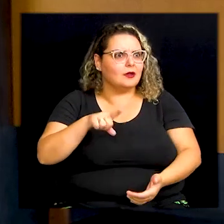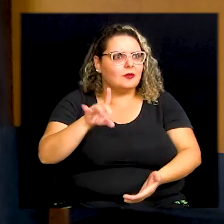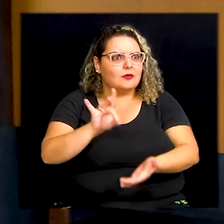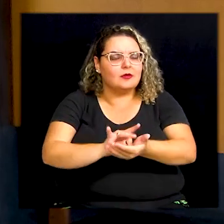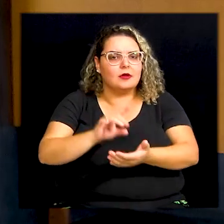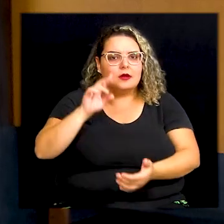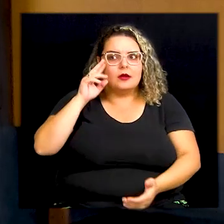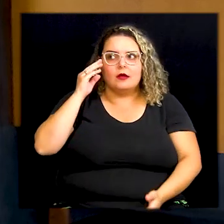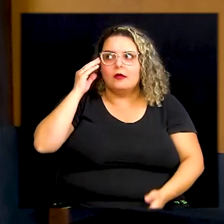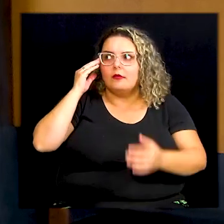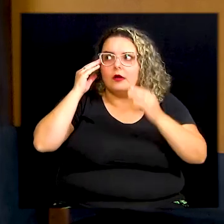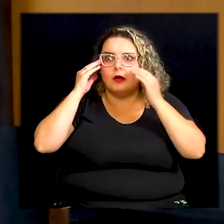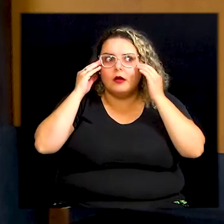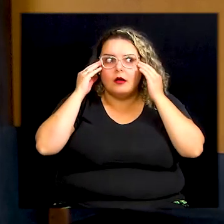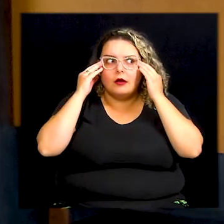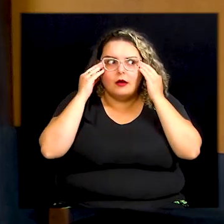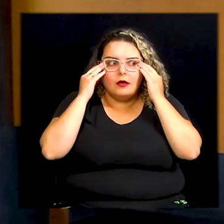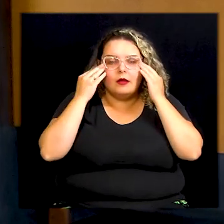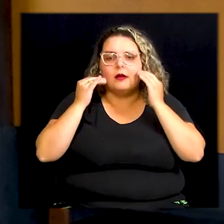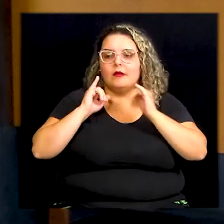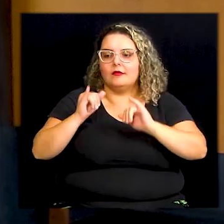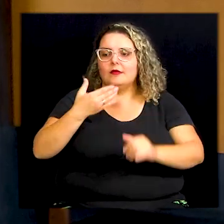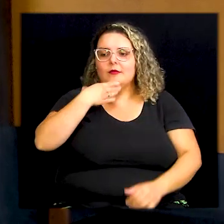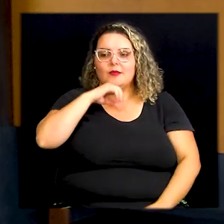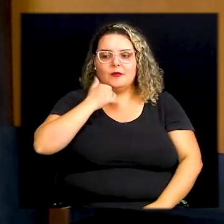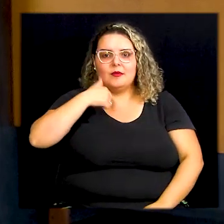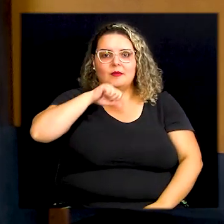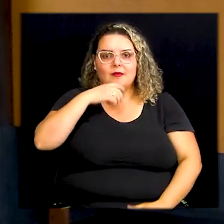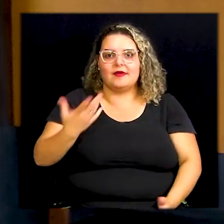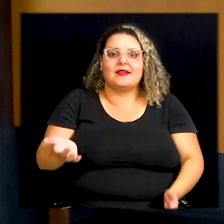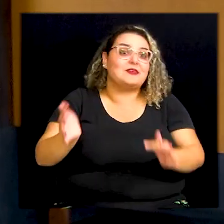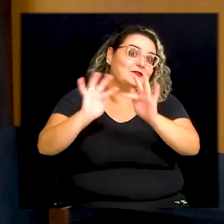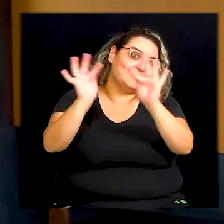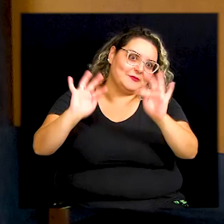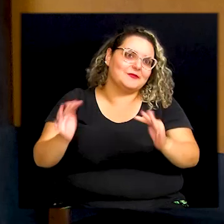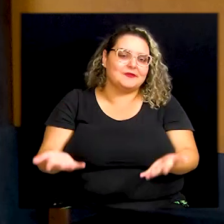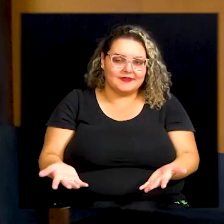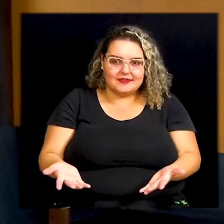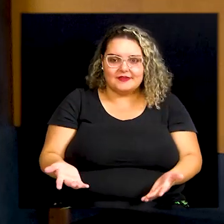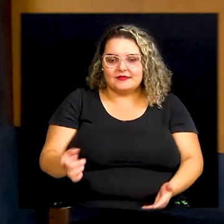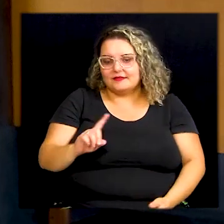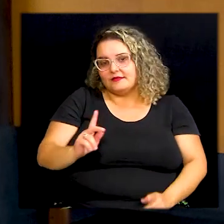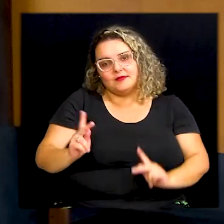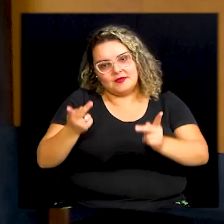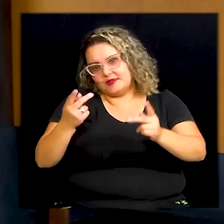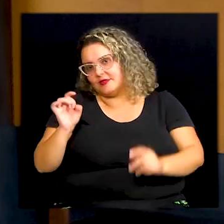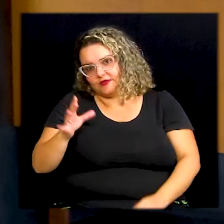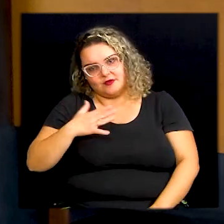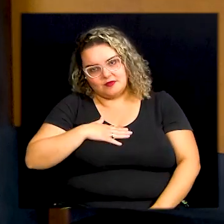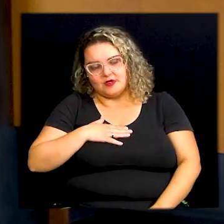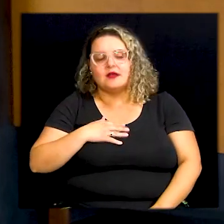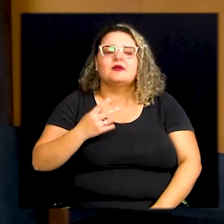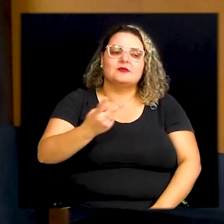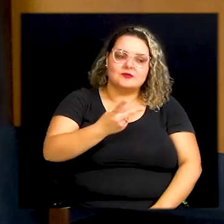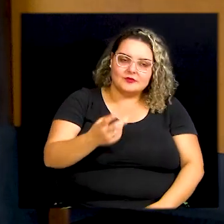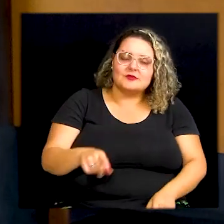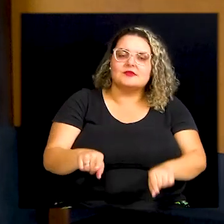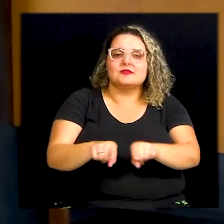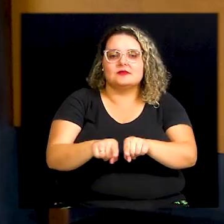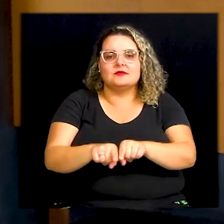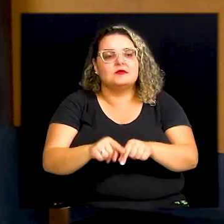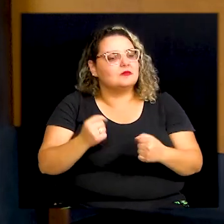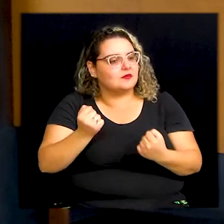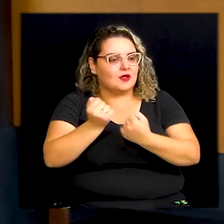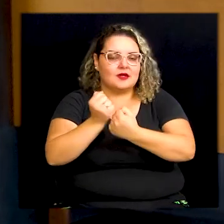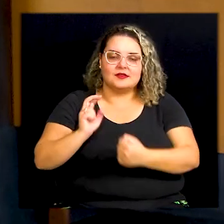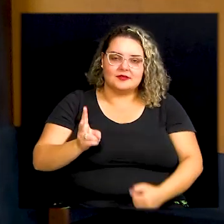Aí caiu a ficha. Aí eu cheguei em casa, contei para meus pais, eles ficaram muito felizes, né? Porque não é uma conquista só minha, é uma conquista deles, por